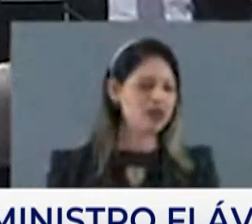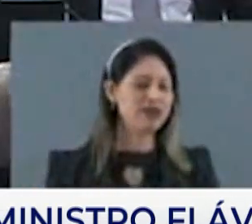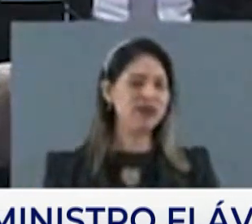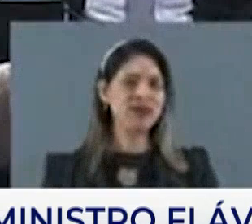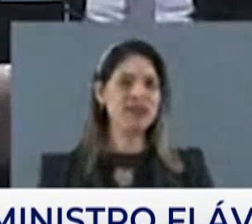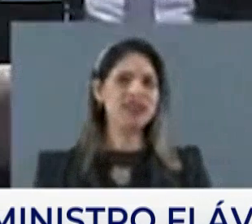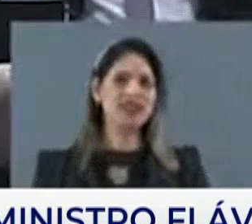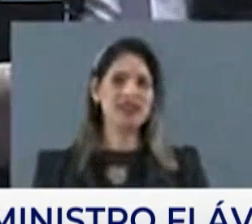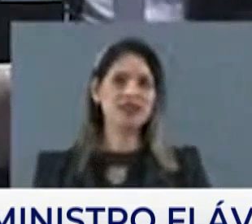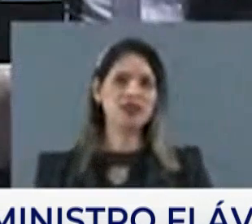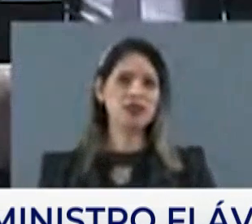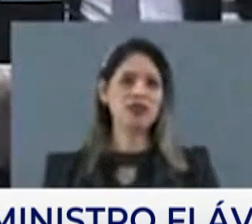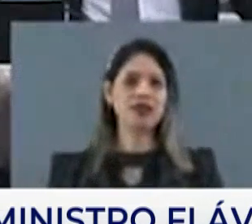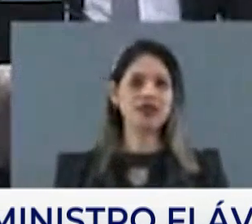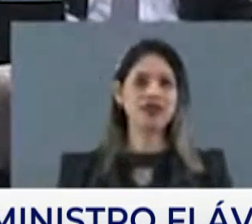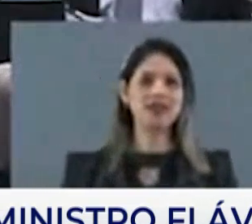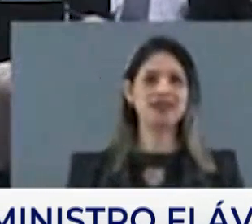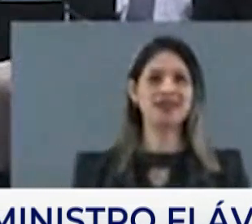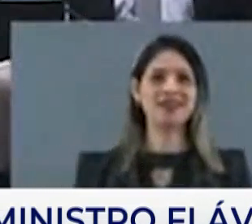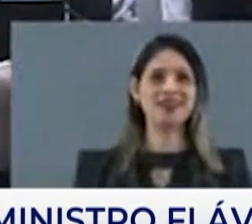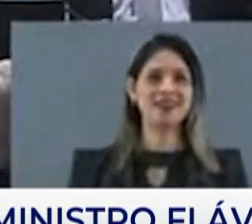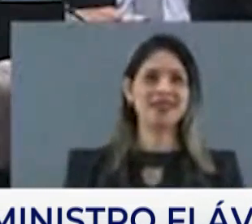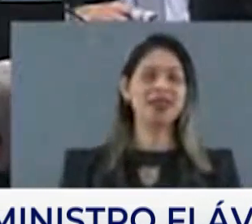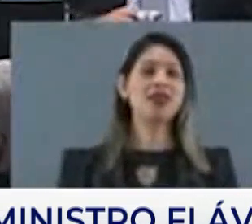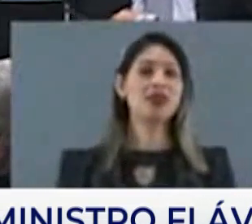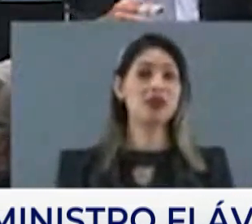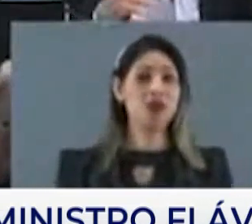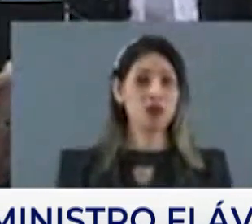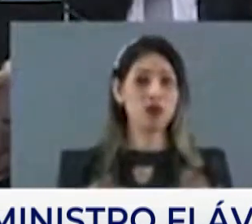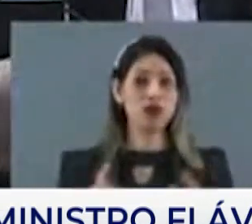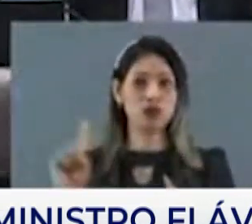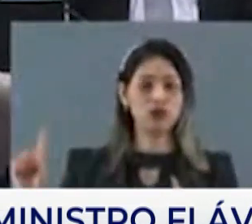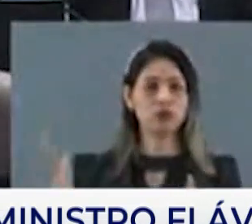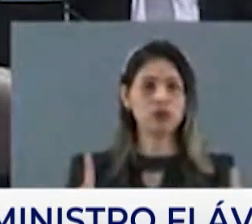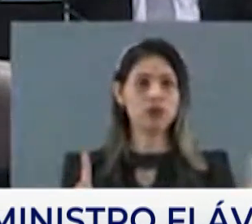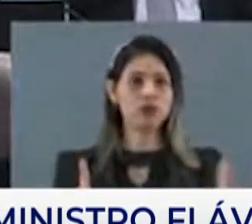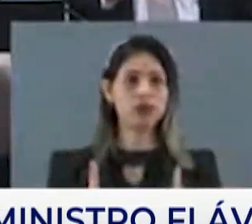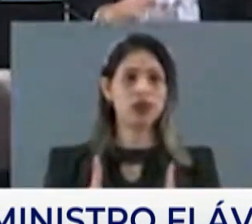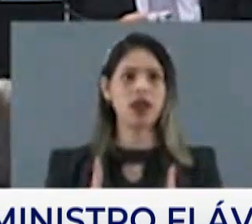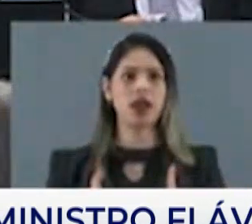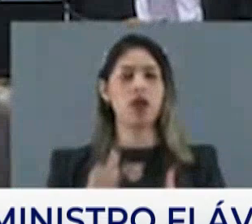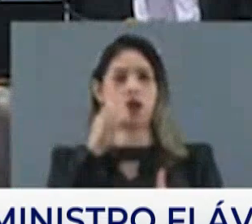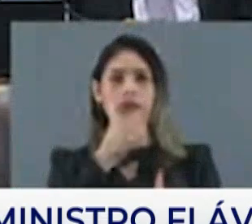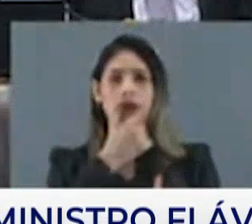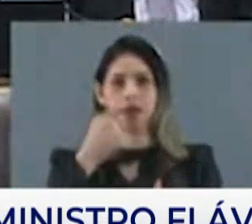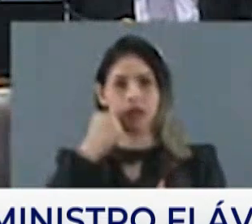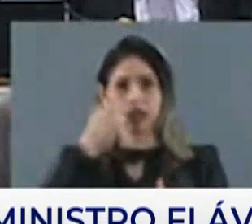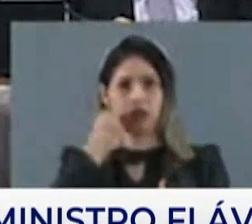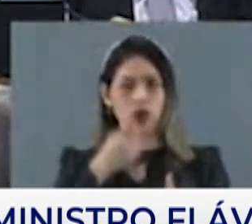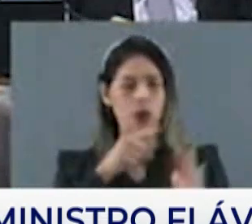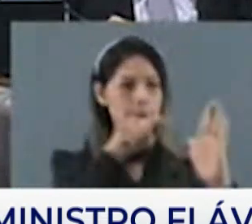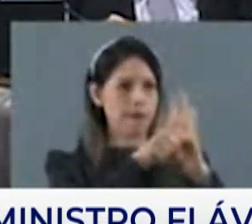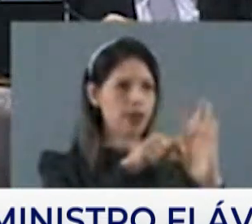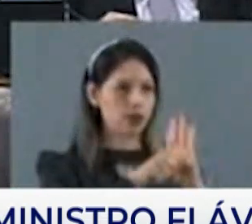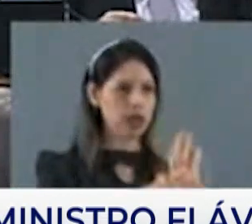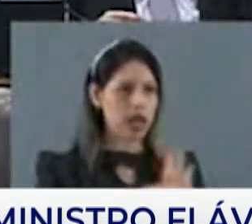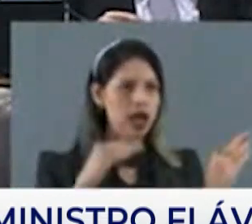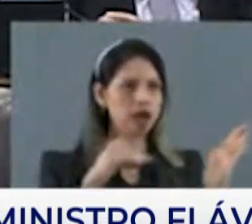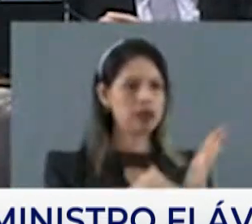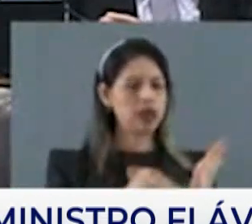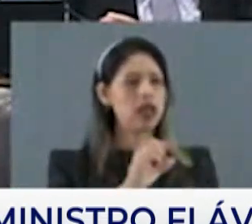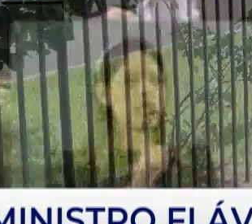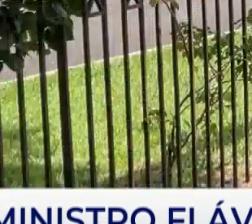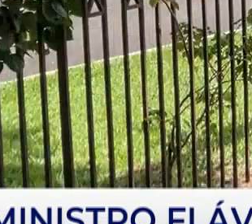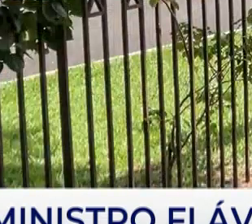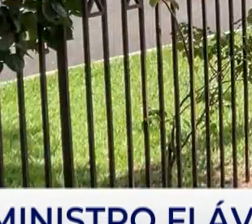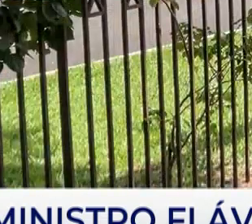anunciados no final de Novembro depois da votação dos senadores os nomes serão encaminhados para avaliação do plenário do Senado